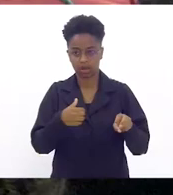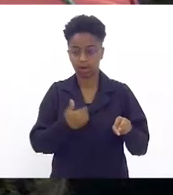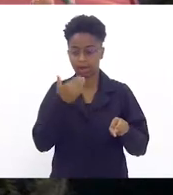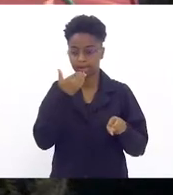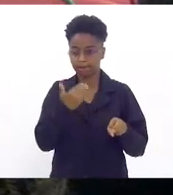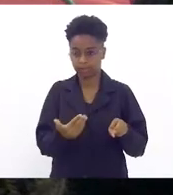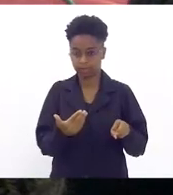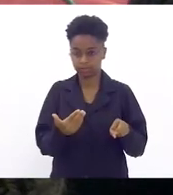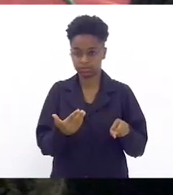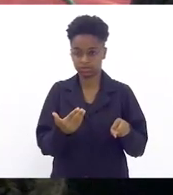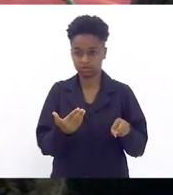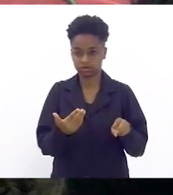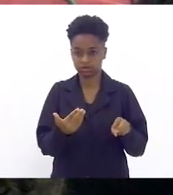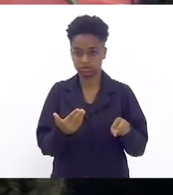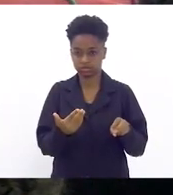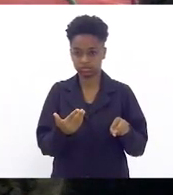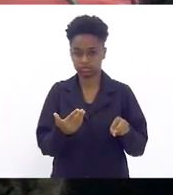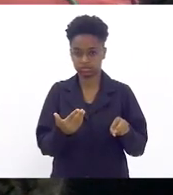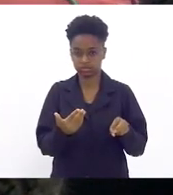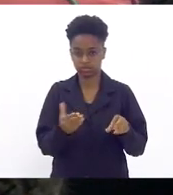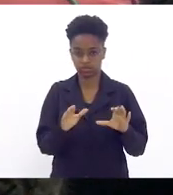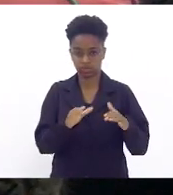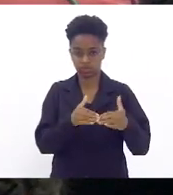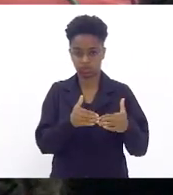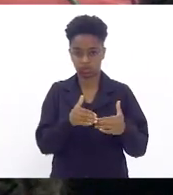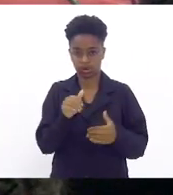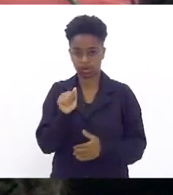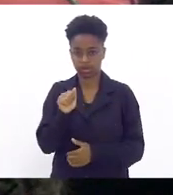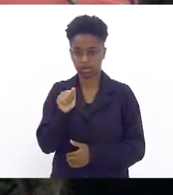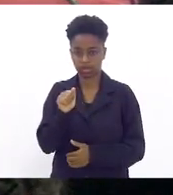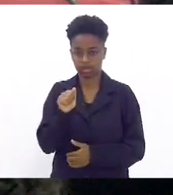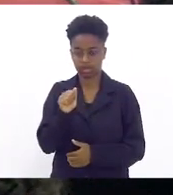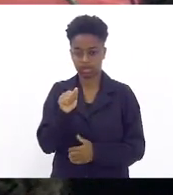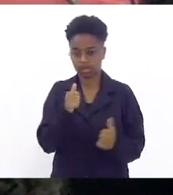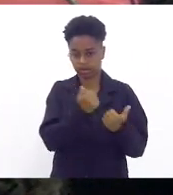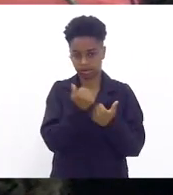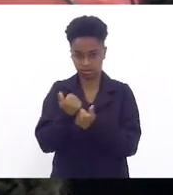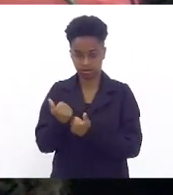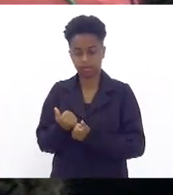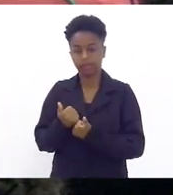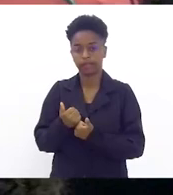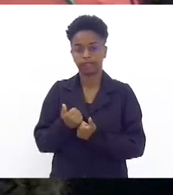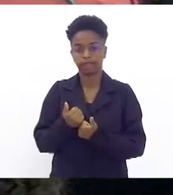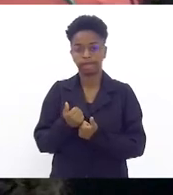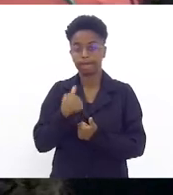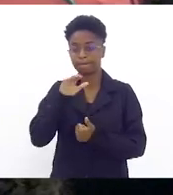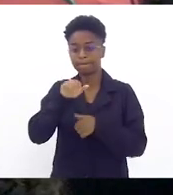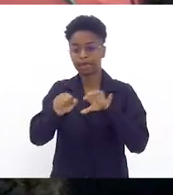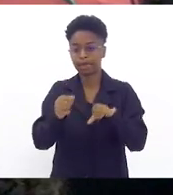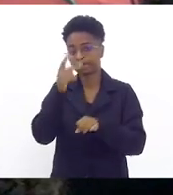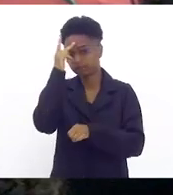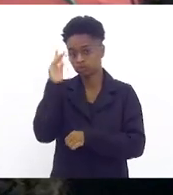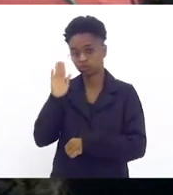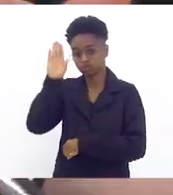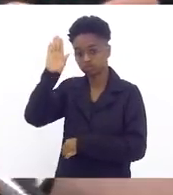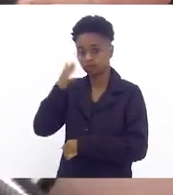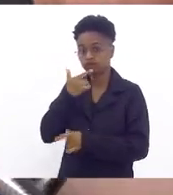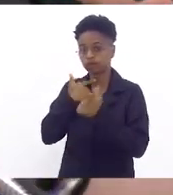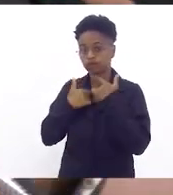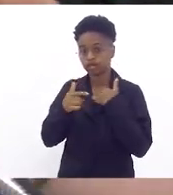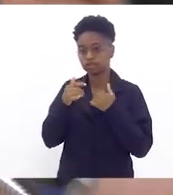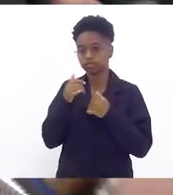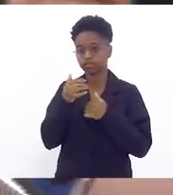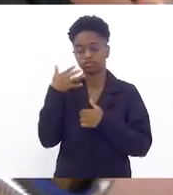aqui para assessoria para Ana Lúcia para o Marcelo para pegar inscrição das pessoas que desejam falar